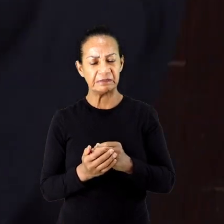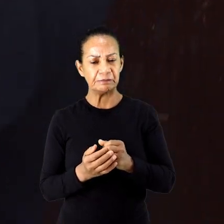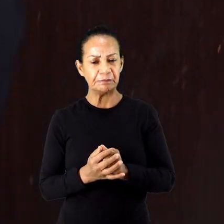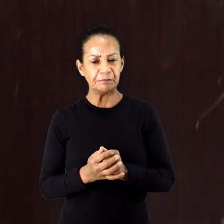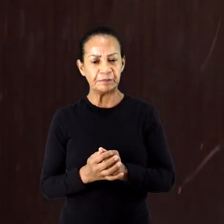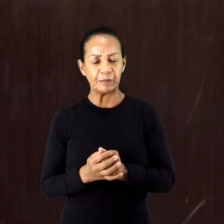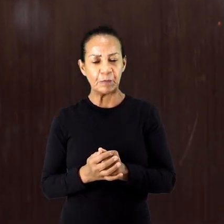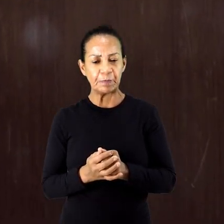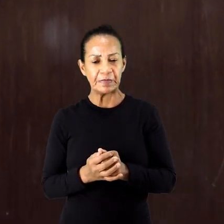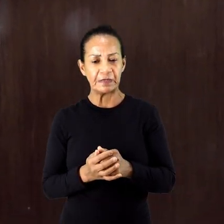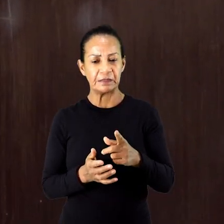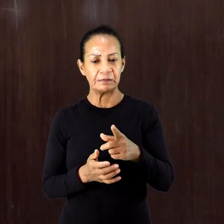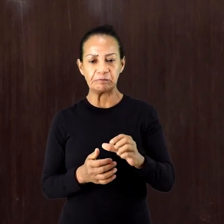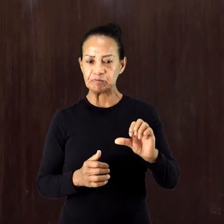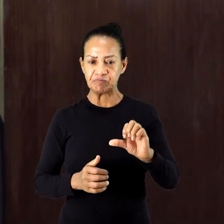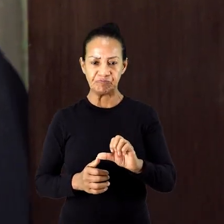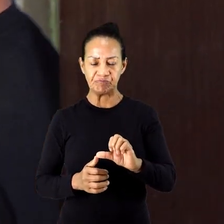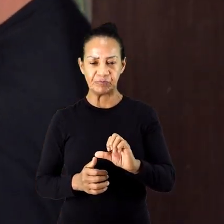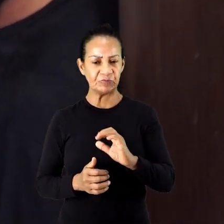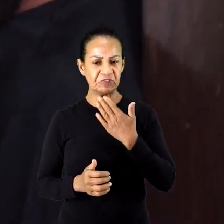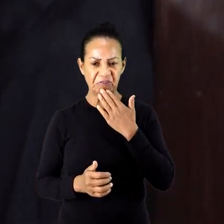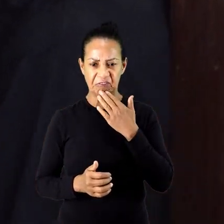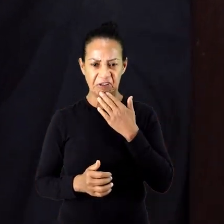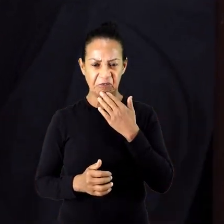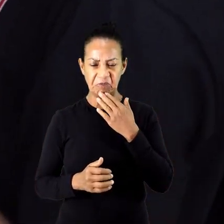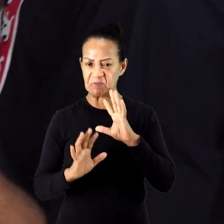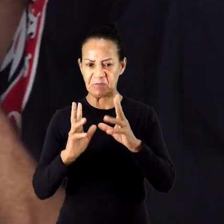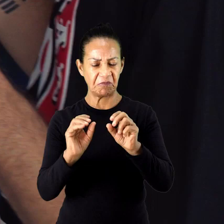Aqui você vê essa imagem e essa aqui. Tá vendo?